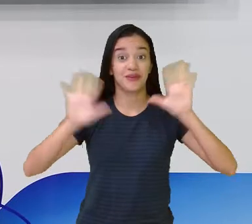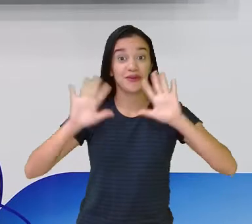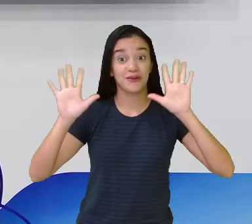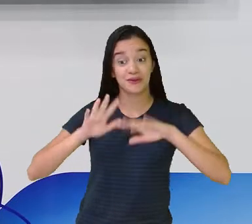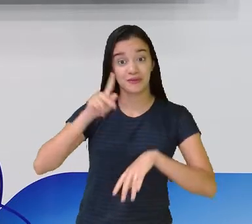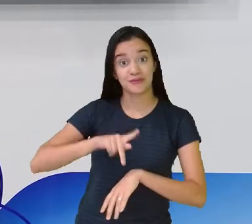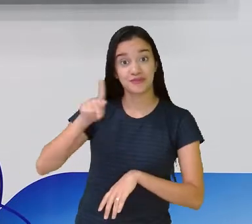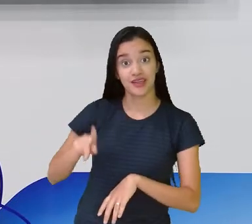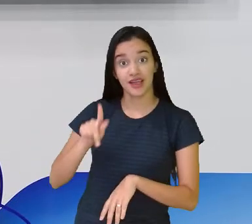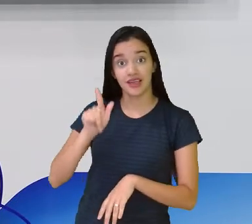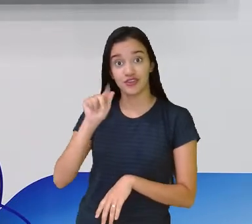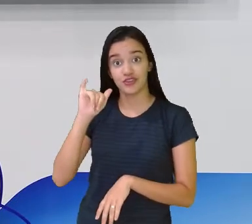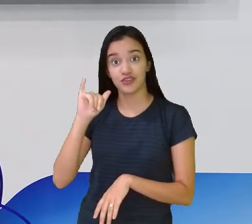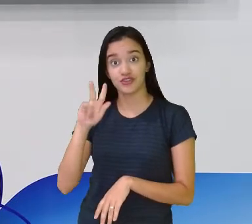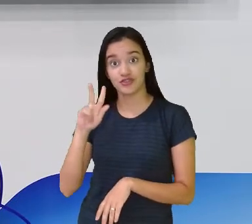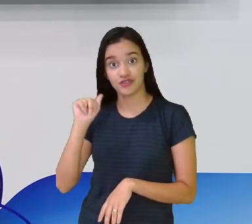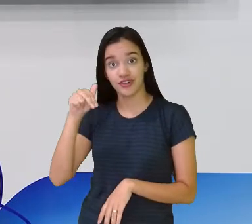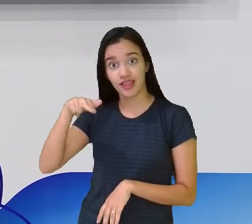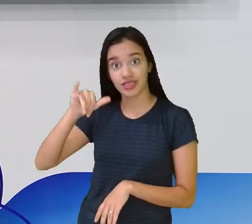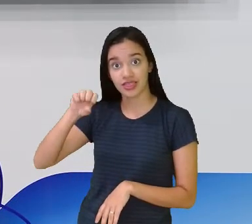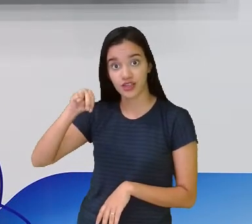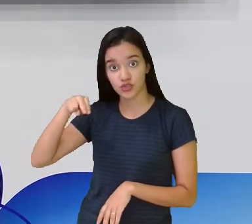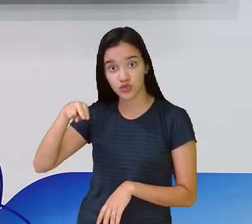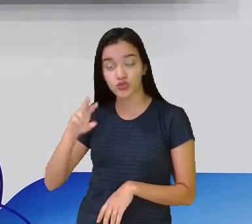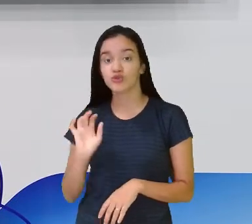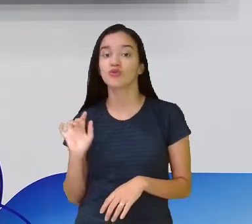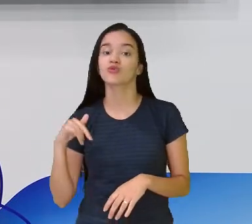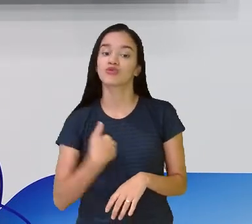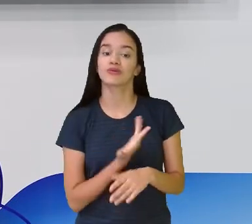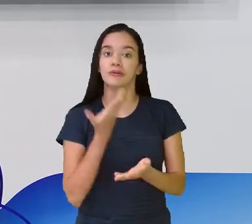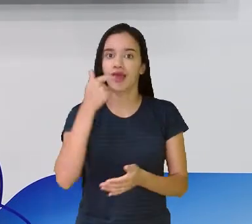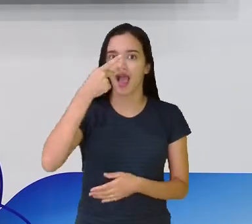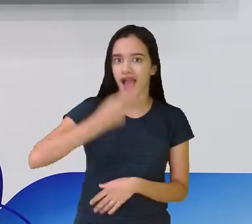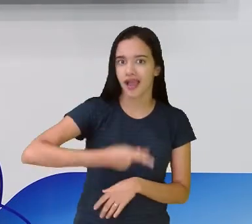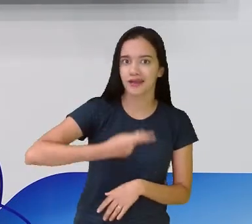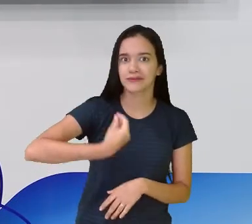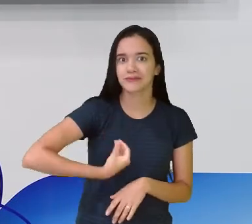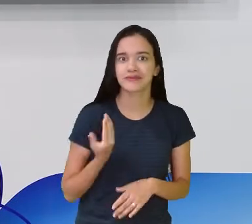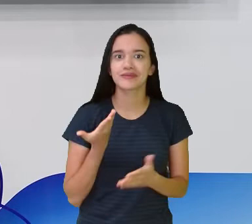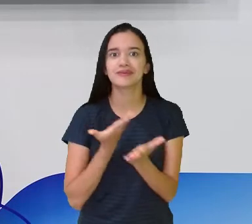Eu sou o professor Givanilson Soares e nós estamos aqui para mais uma aula de